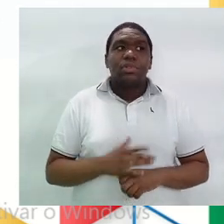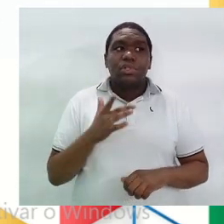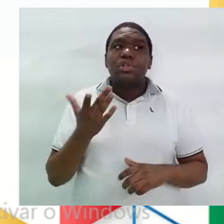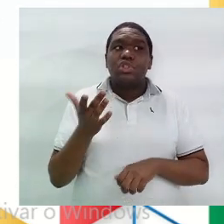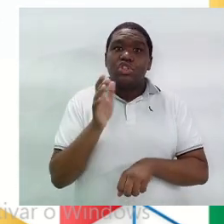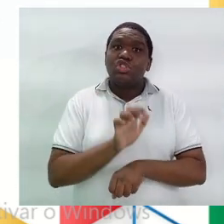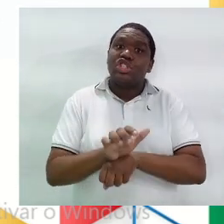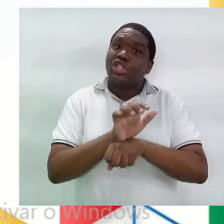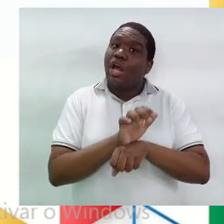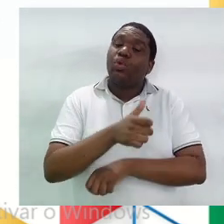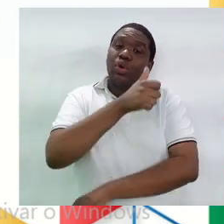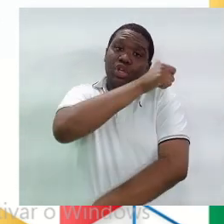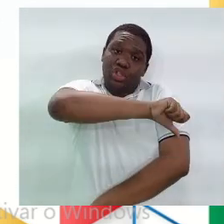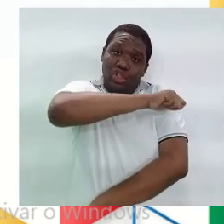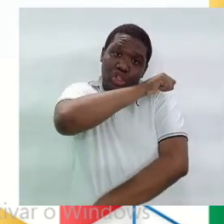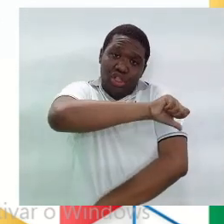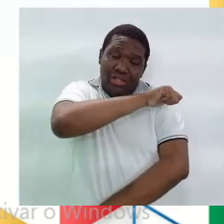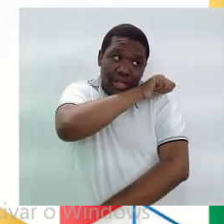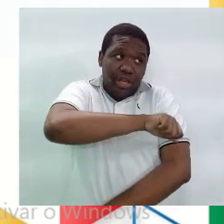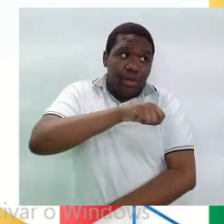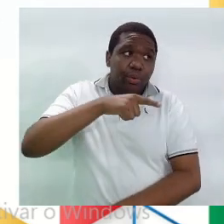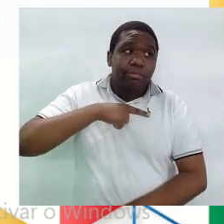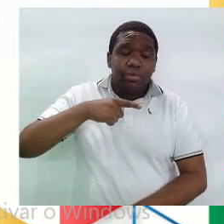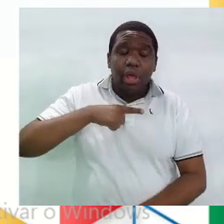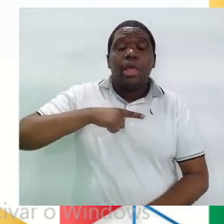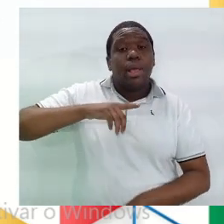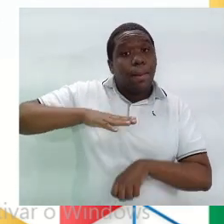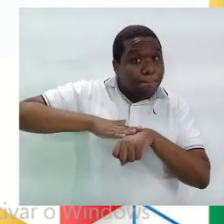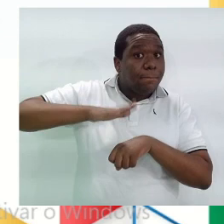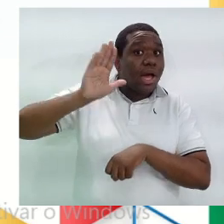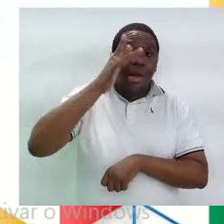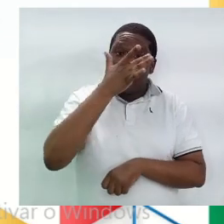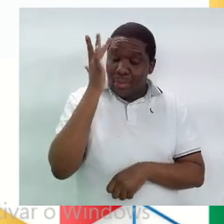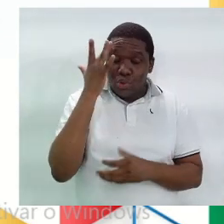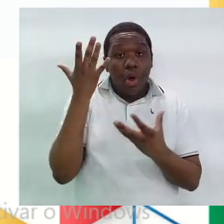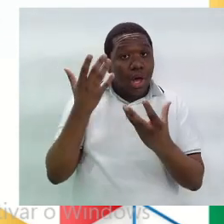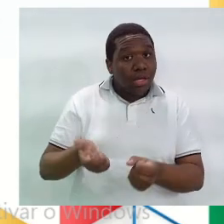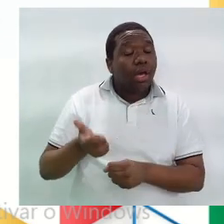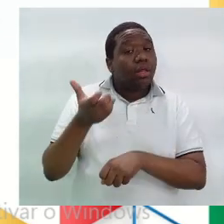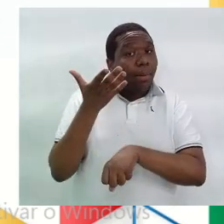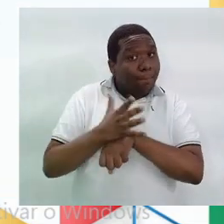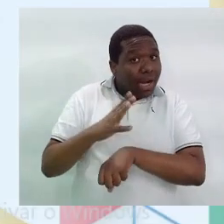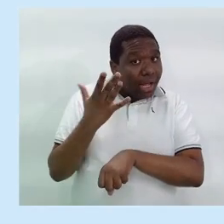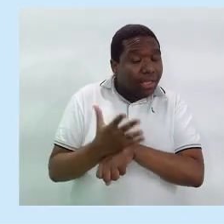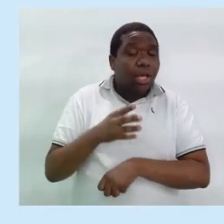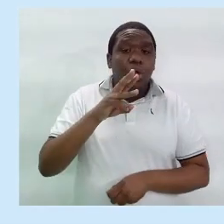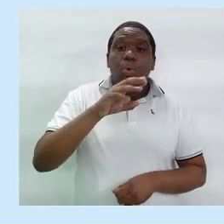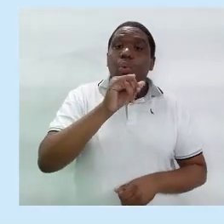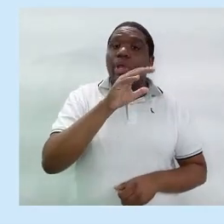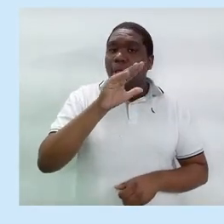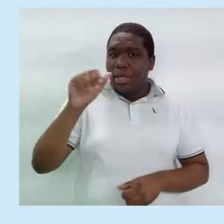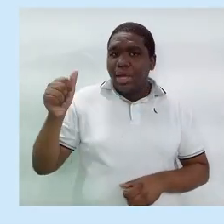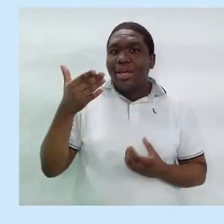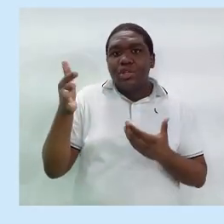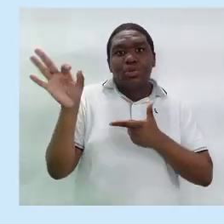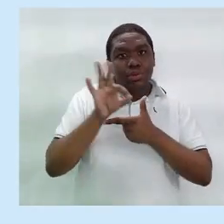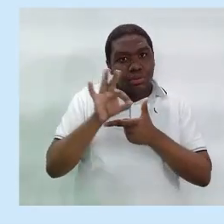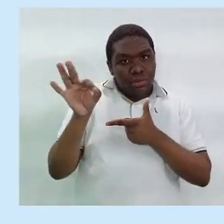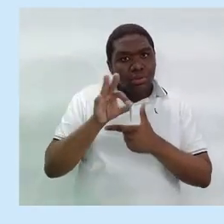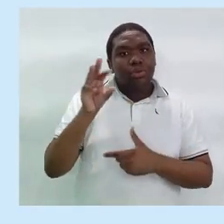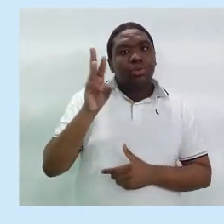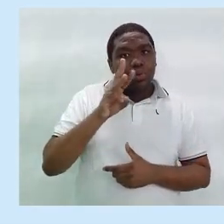de Janeiro é o estado campeão em número de praticantes. Lembrar que são dados que nós retiramos